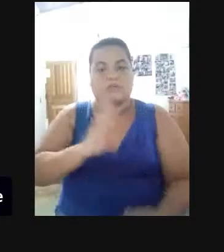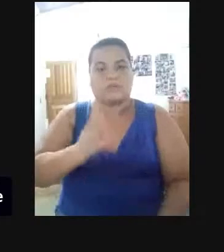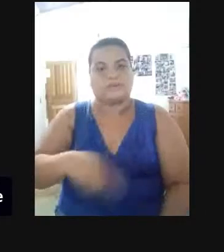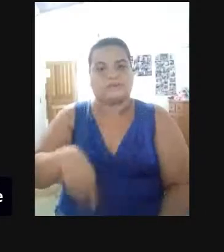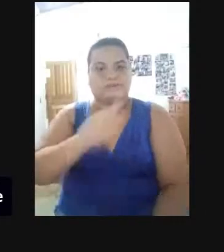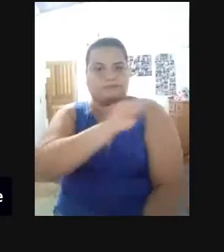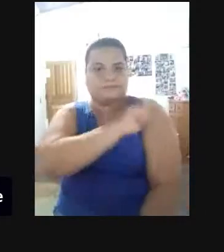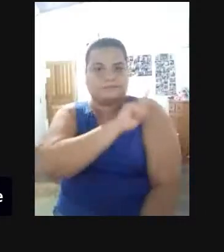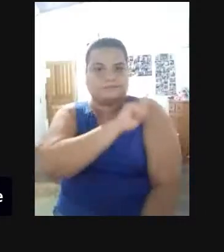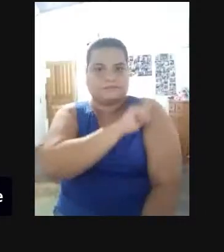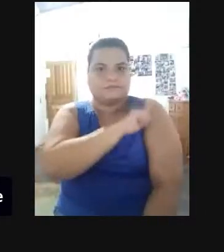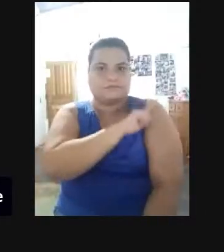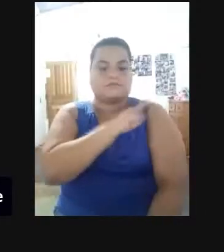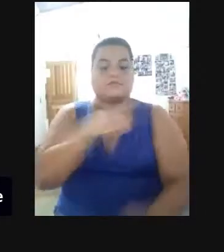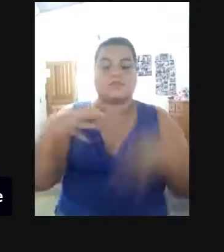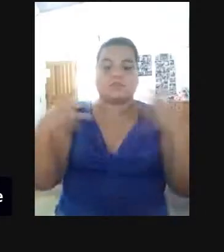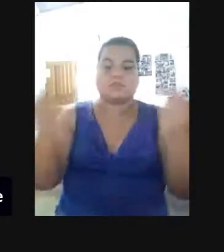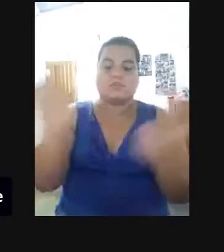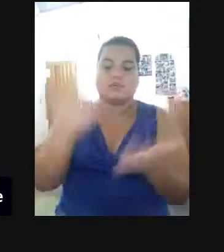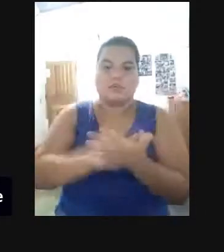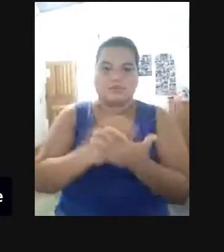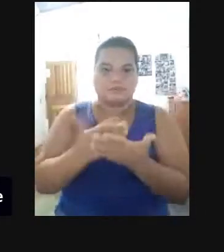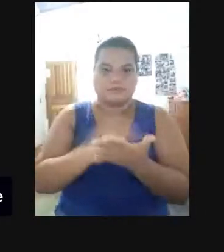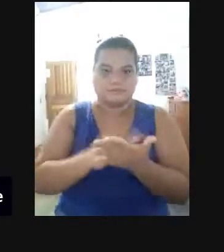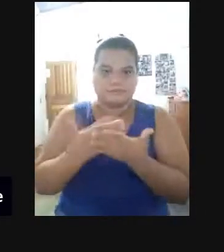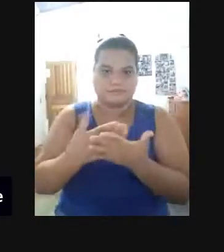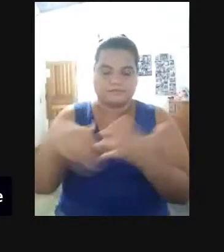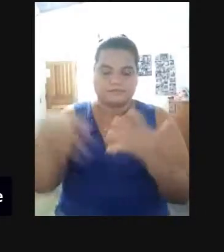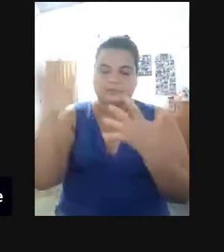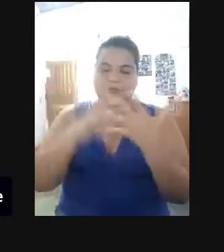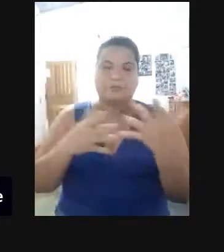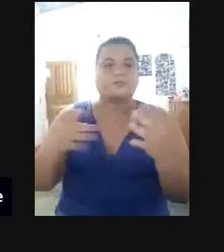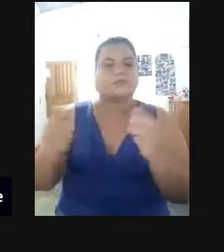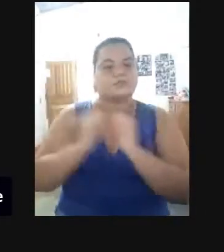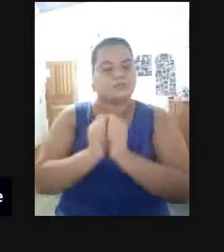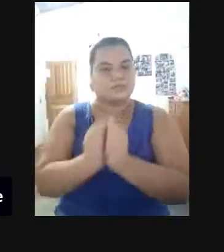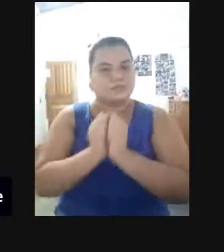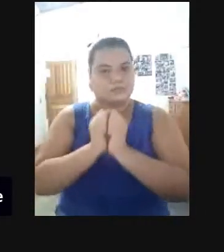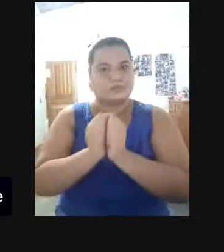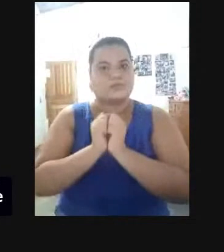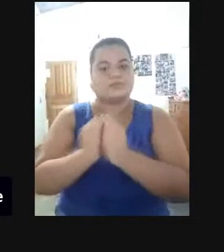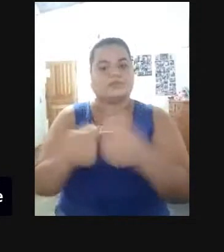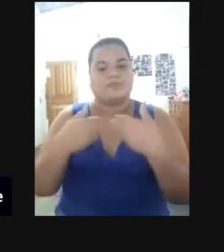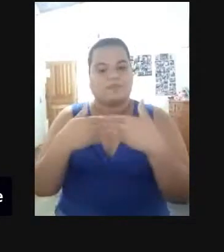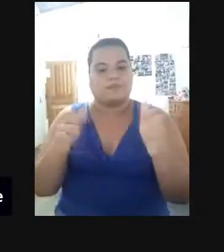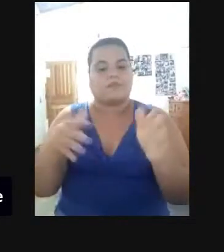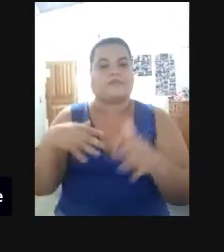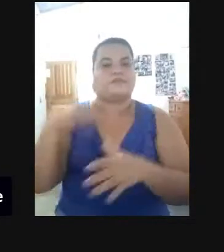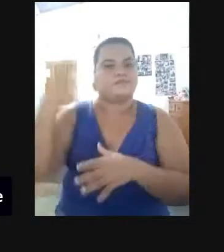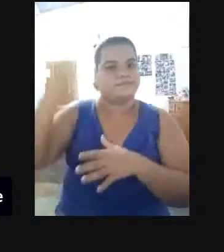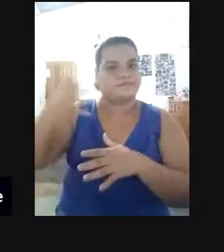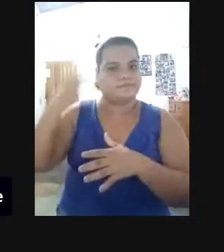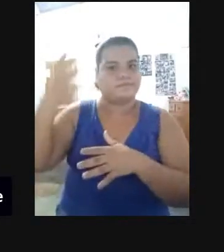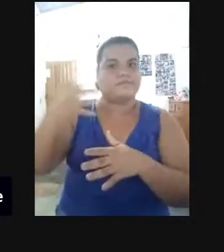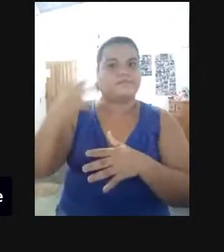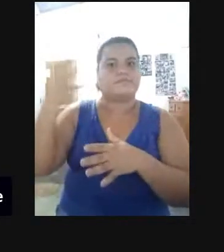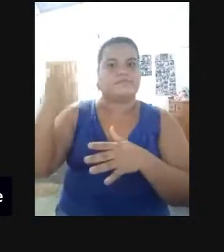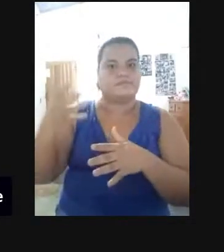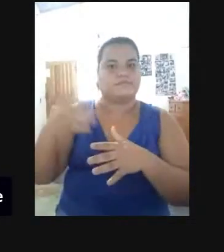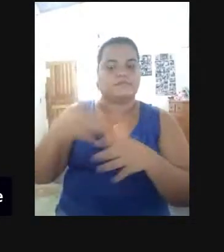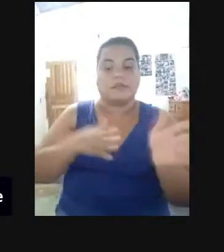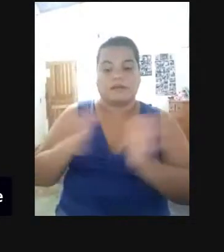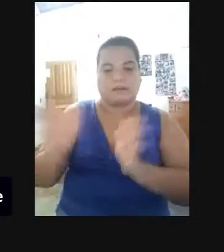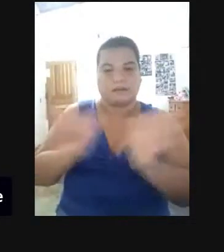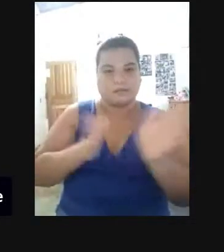a todos os intérpretes que foram incansáveis conosco também, para nos ajudar e nos fazer realmente um evento